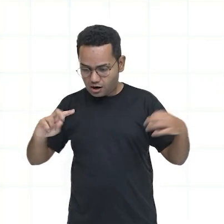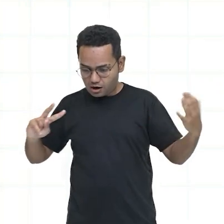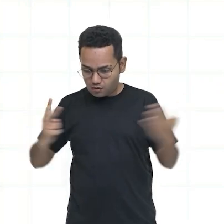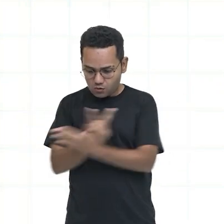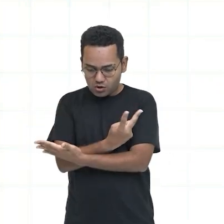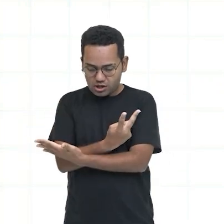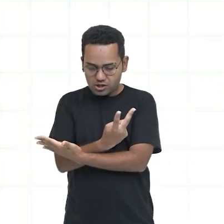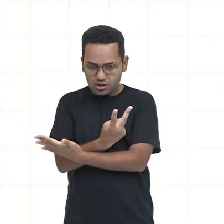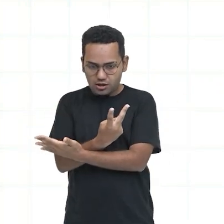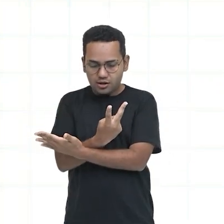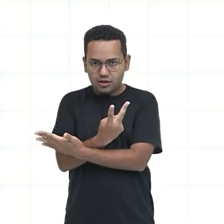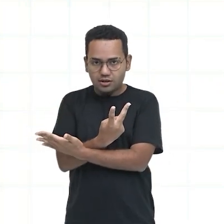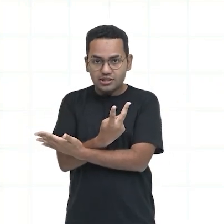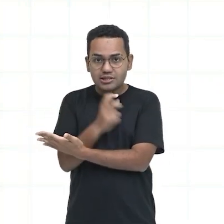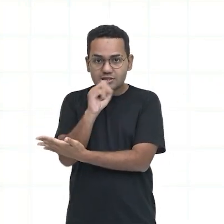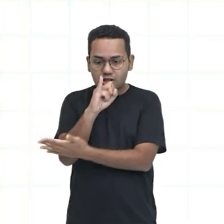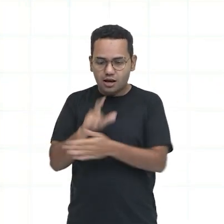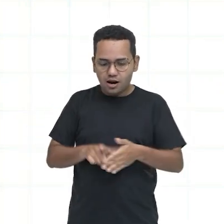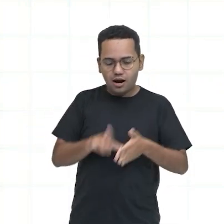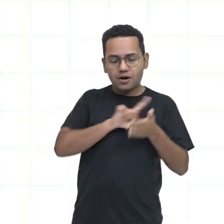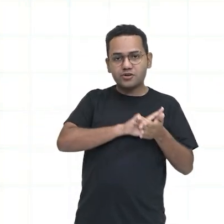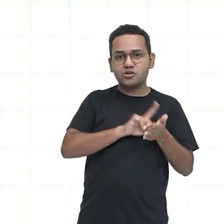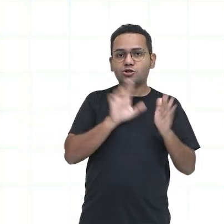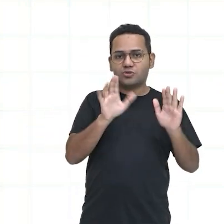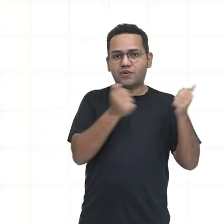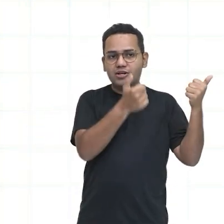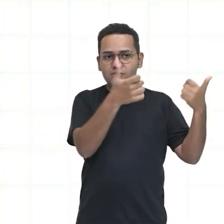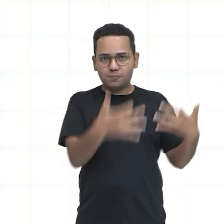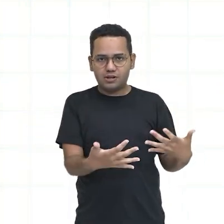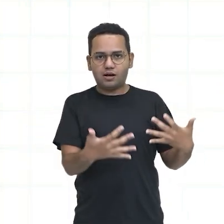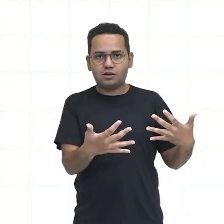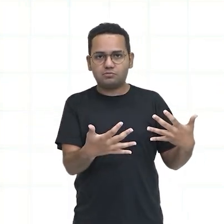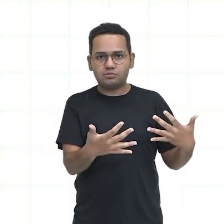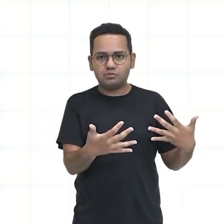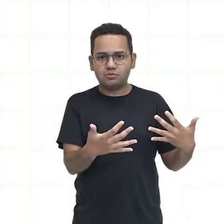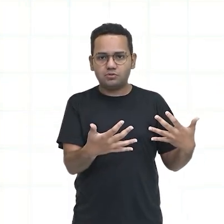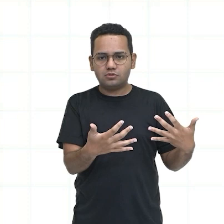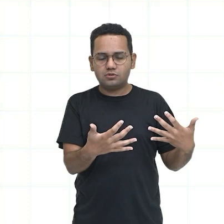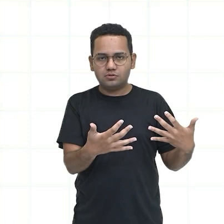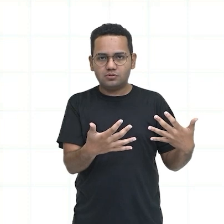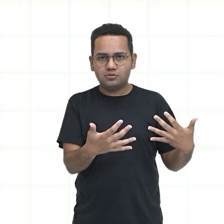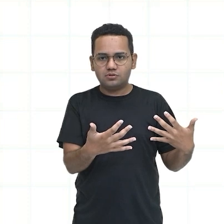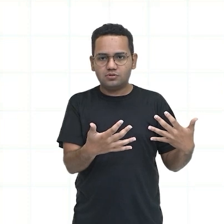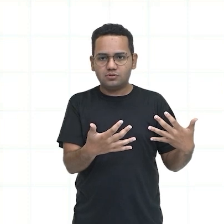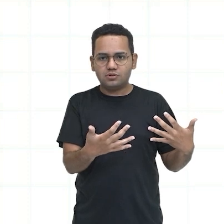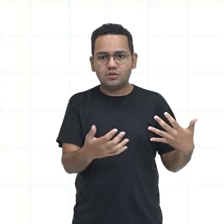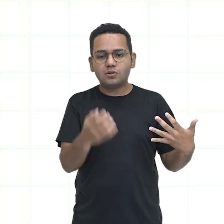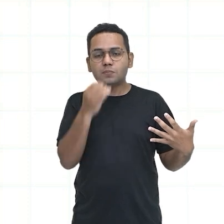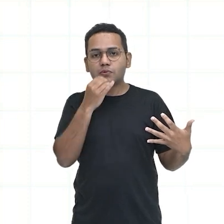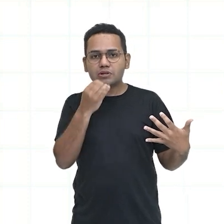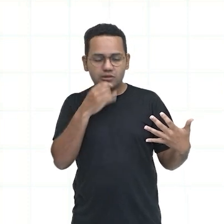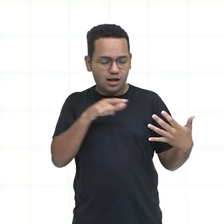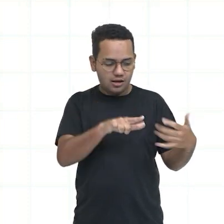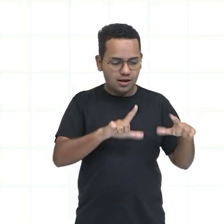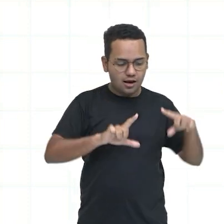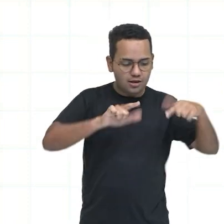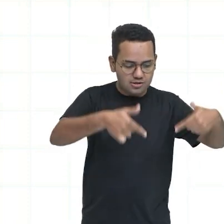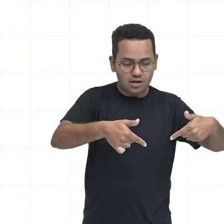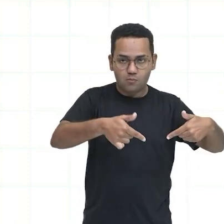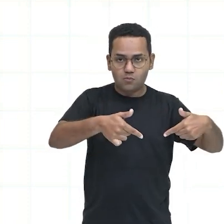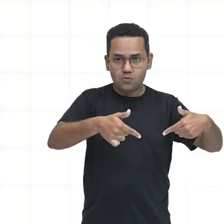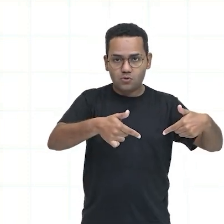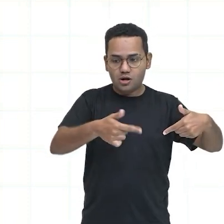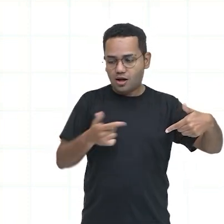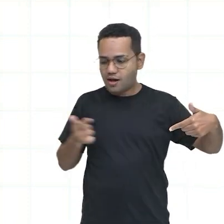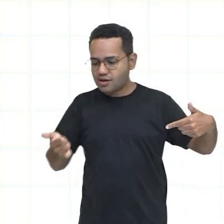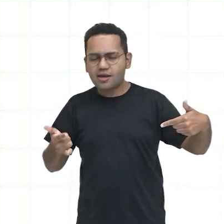é, então, a oração condicional, tá? Essa outra aqui é o resultado, né, dessa primeira ação